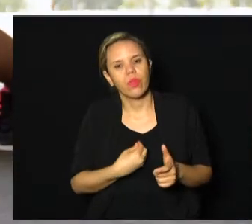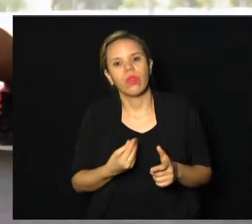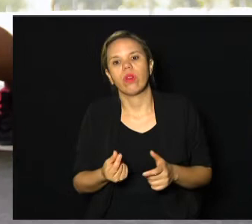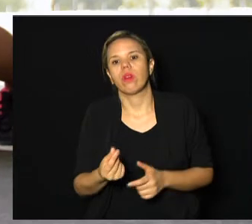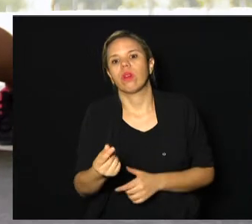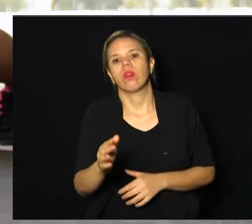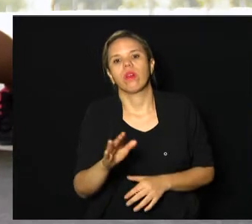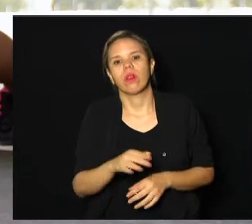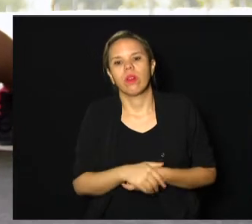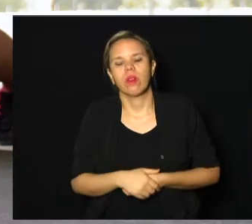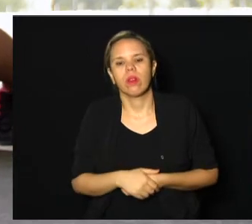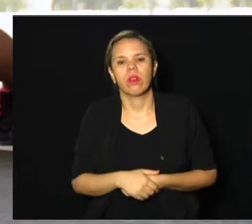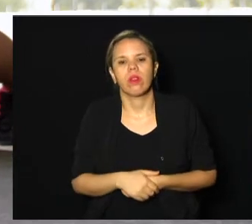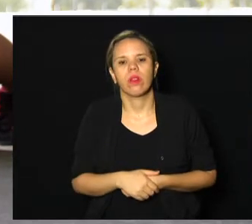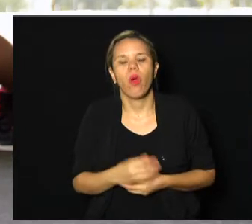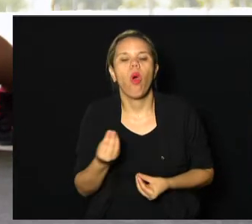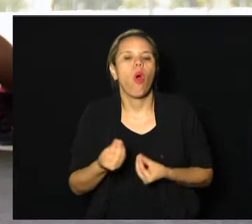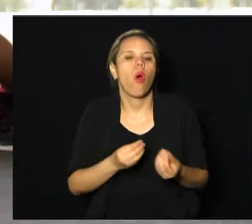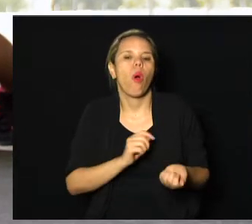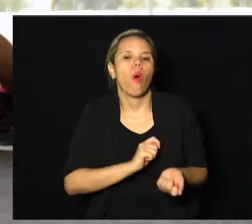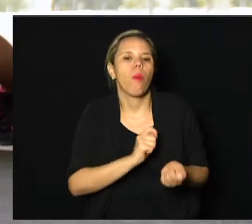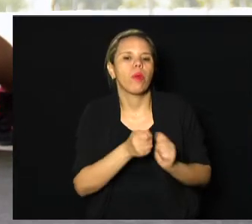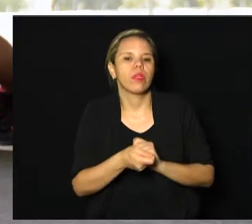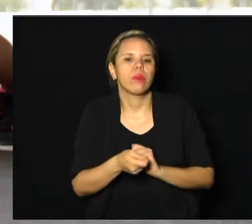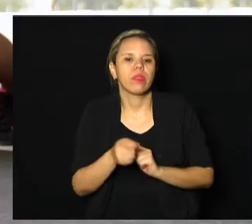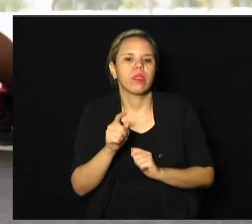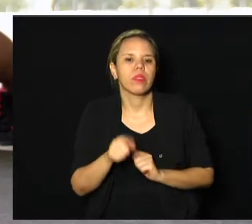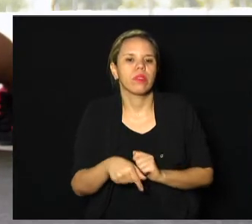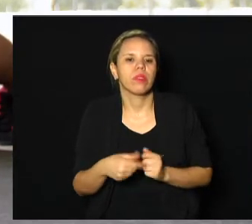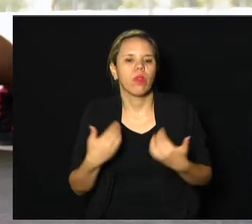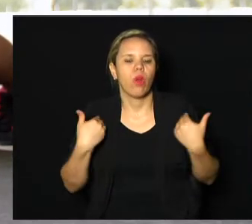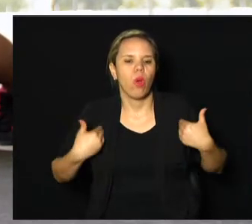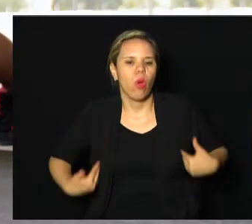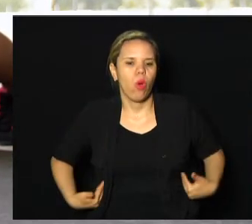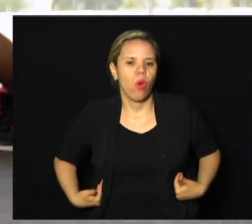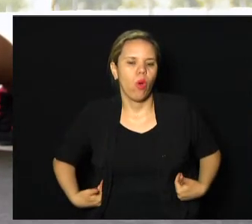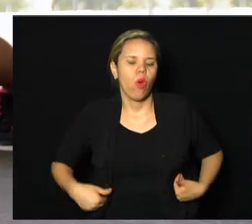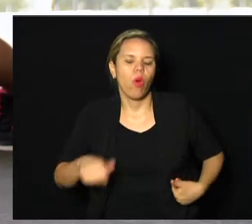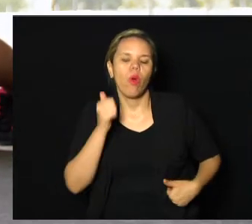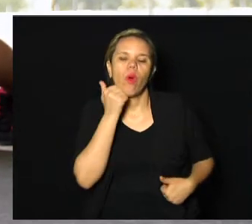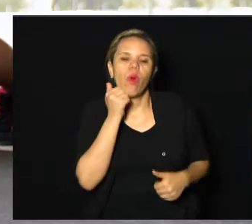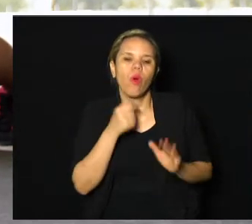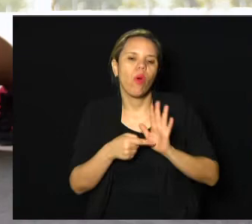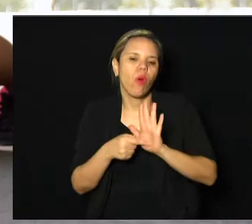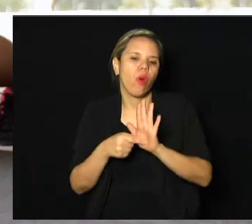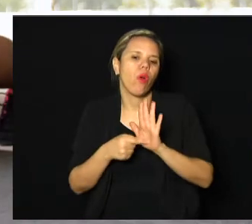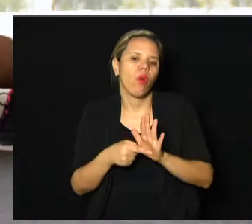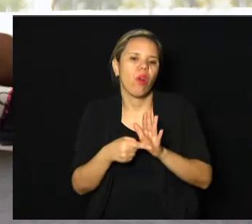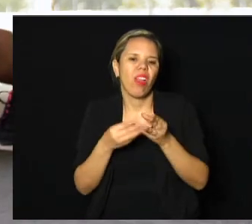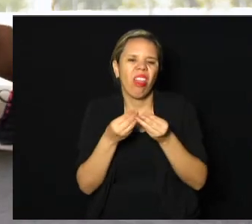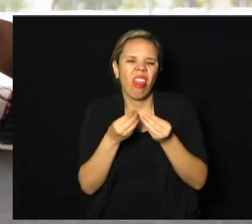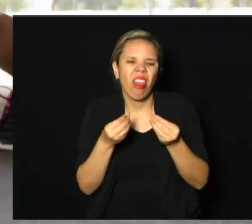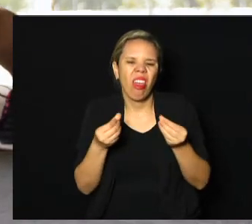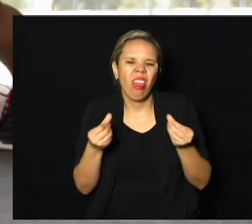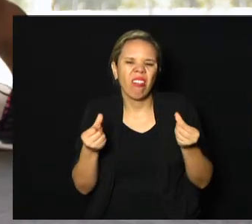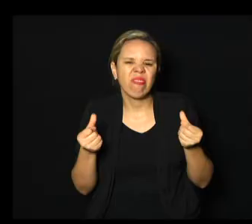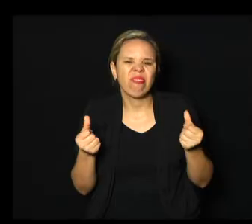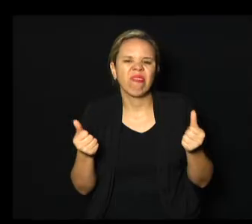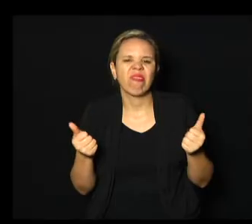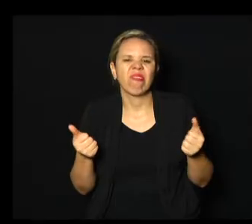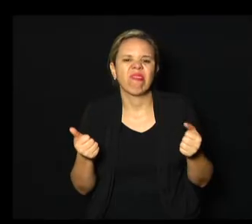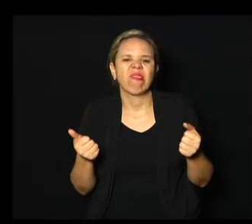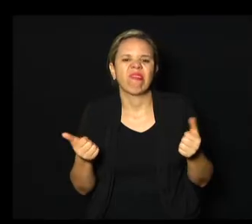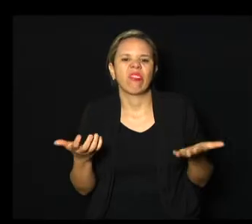longeva. E como adaptar isso, né, num esqueleto que vai apresentando o próprio desgaste natural do